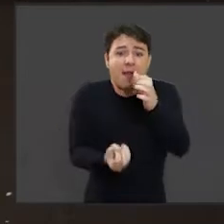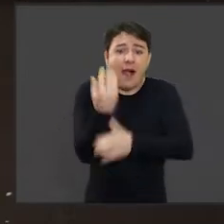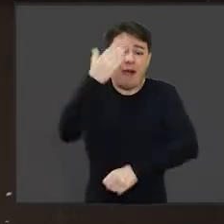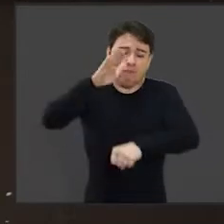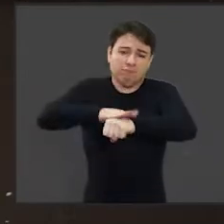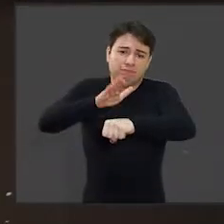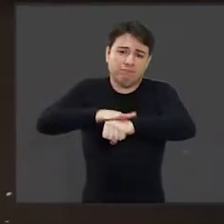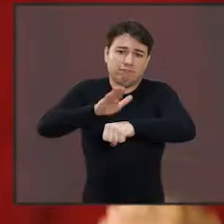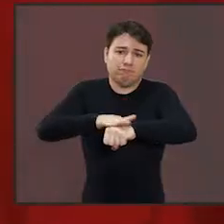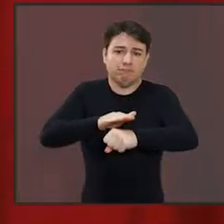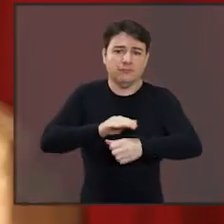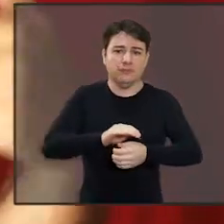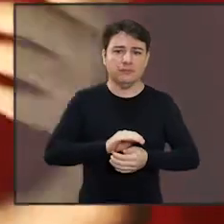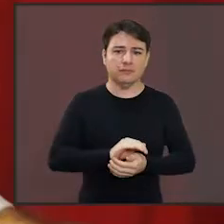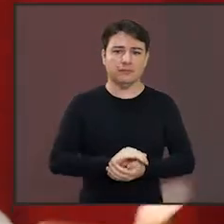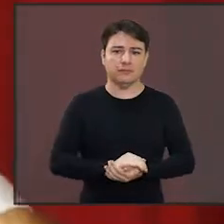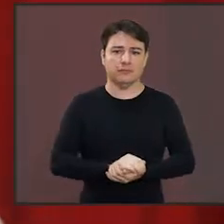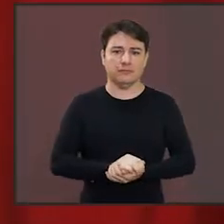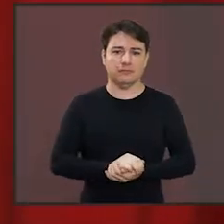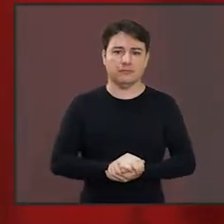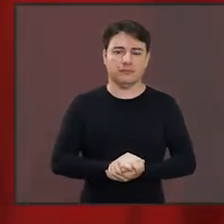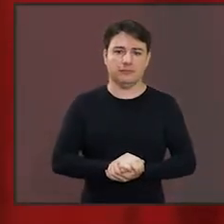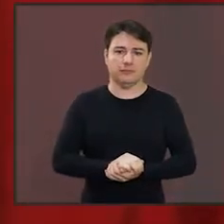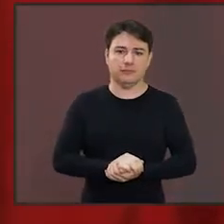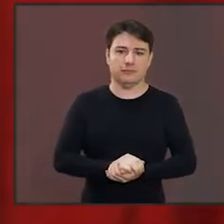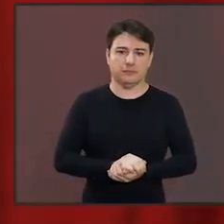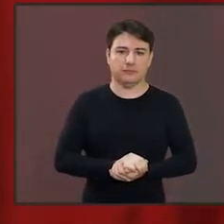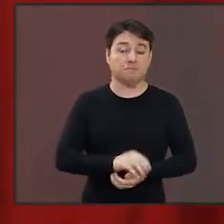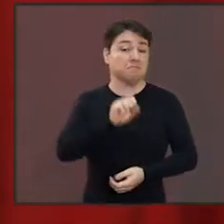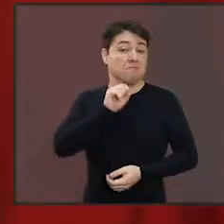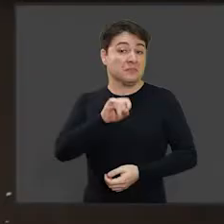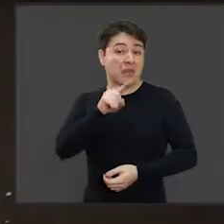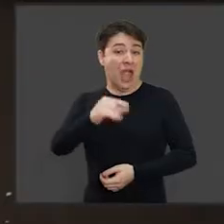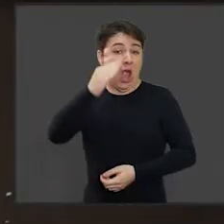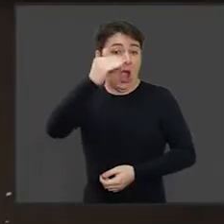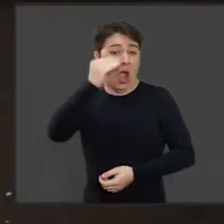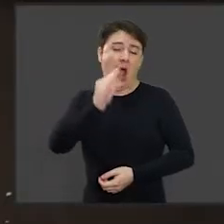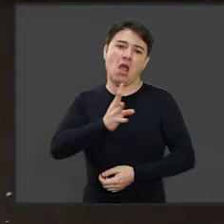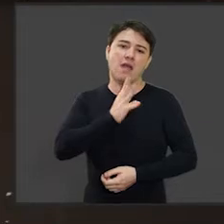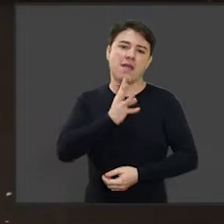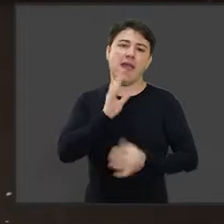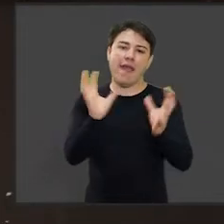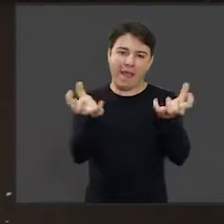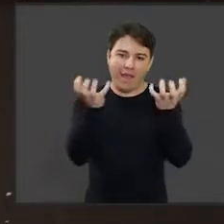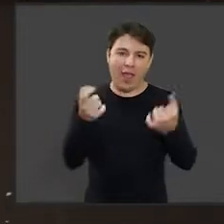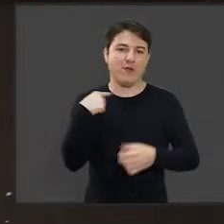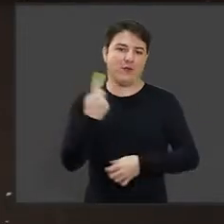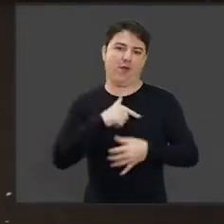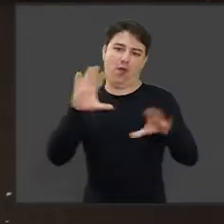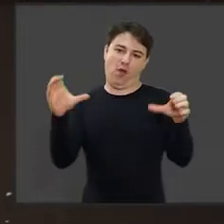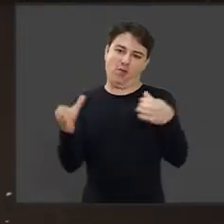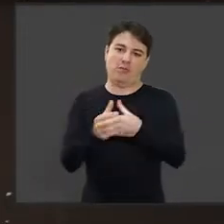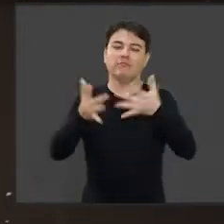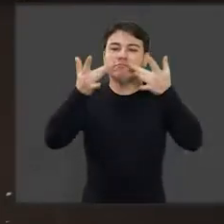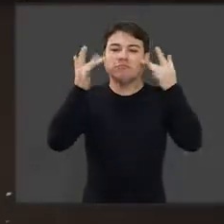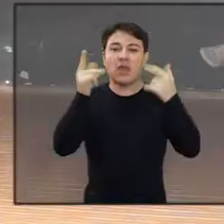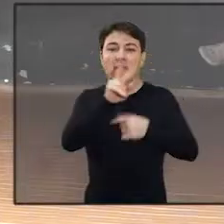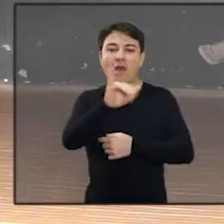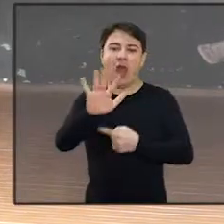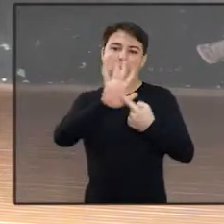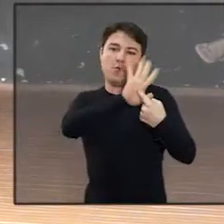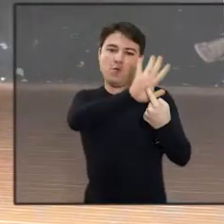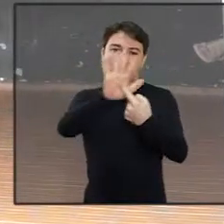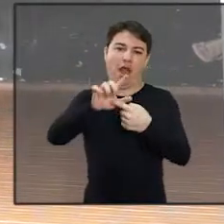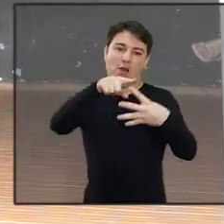é só o ator improvisador, mas você escreve a história que você está criando no momento. Para quem quiser conhecer a Companhia Improvisória e conhecer improviso, a oportunidade